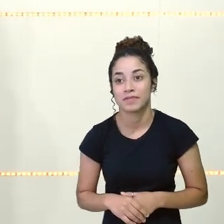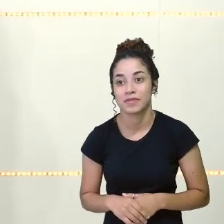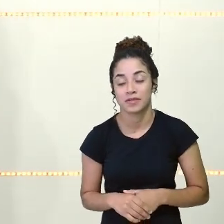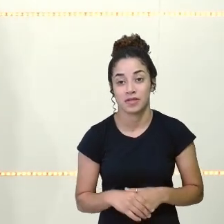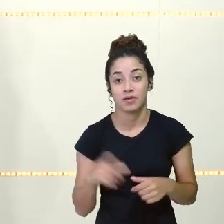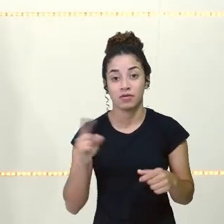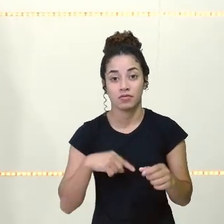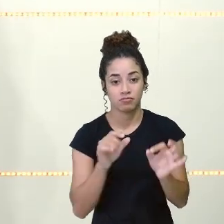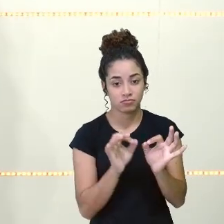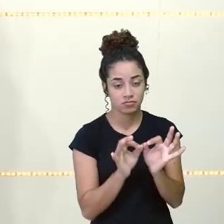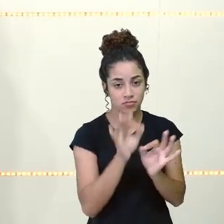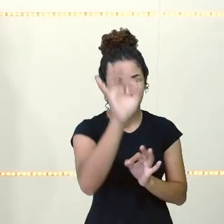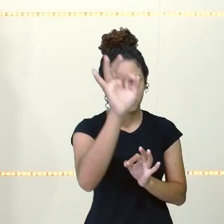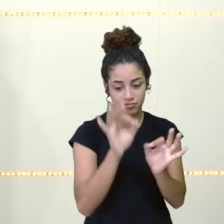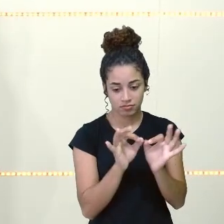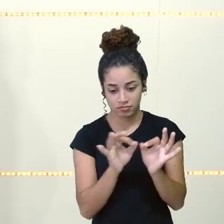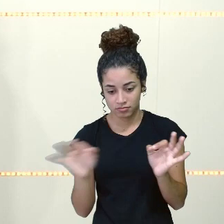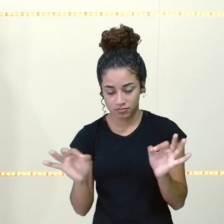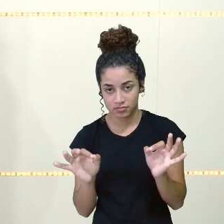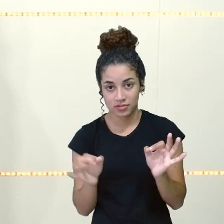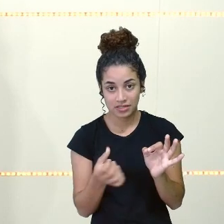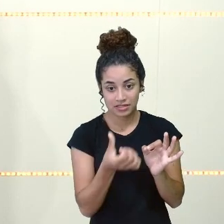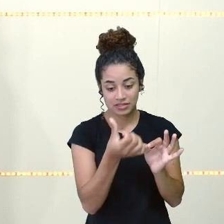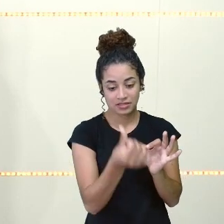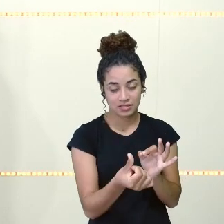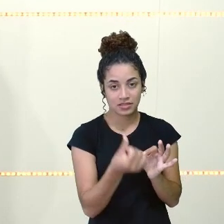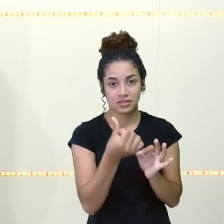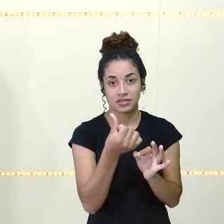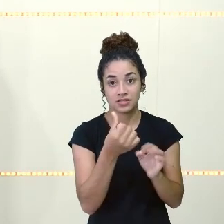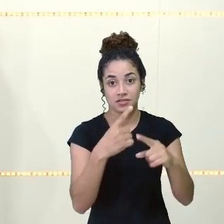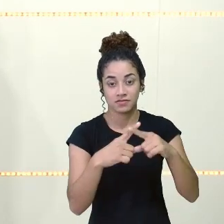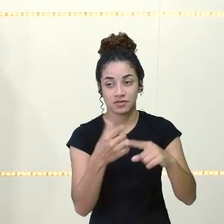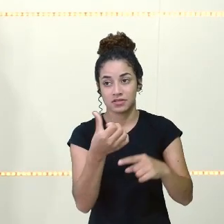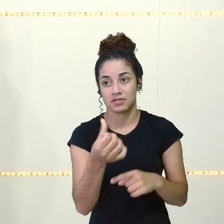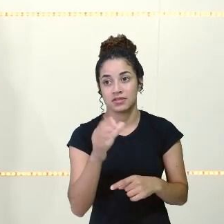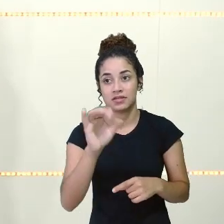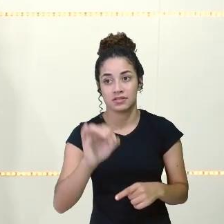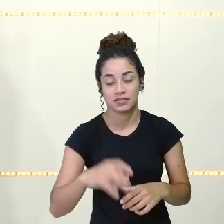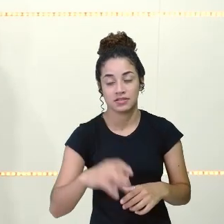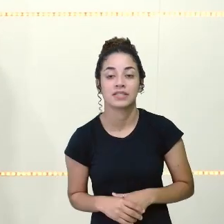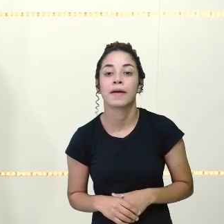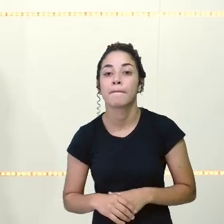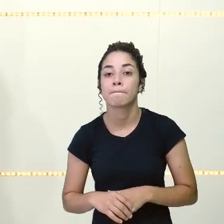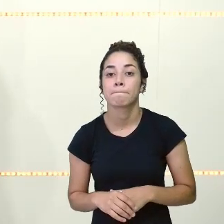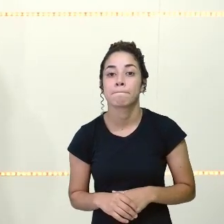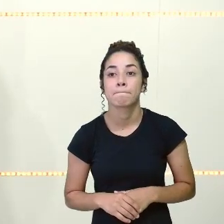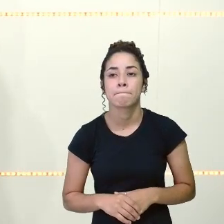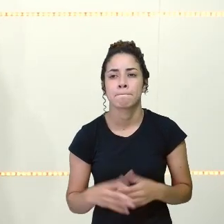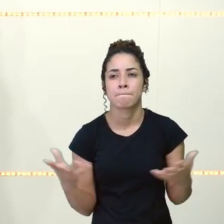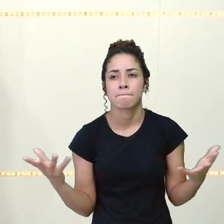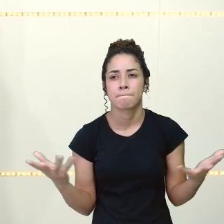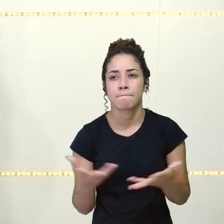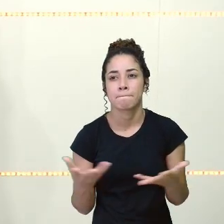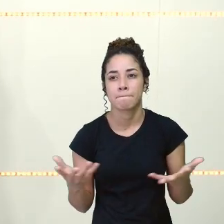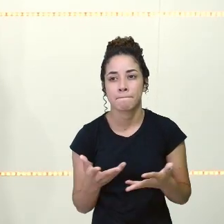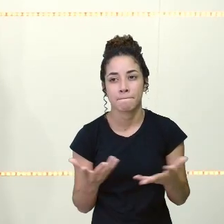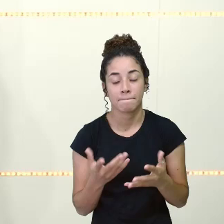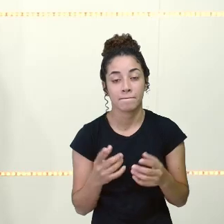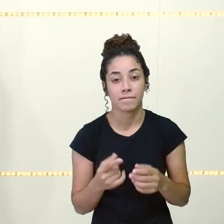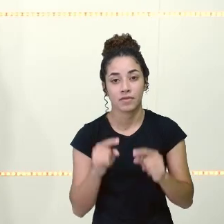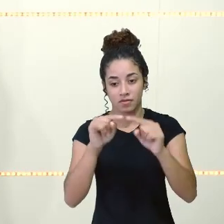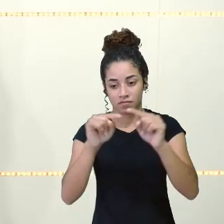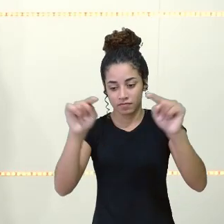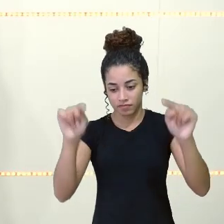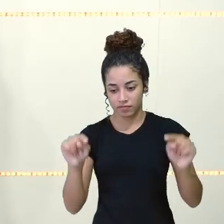base vezes altura, vou ter 6 vezes 60, 360. E aquele quadradinho, a gente vai